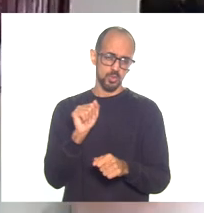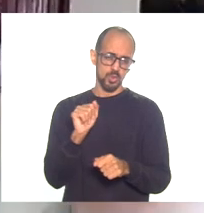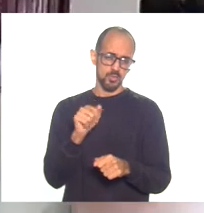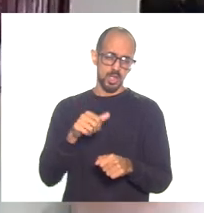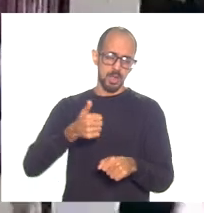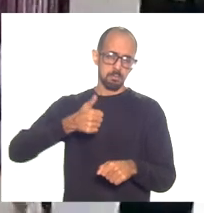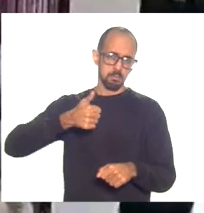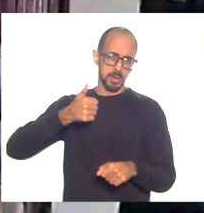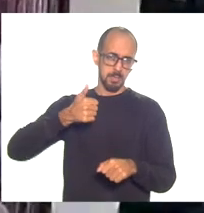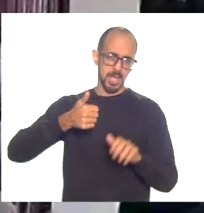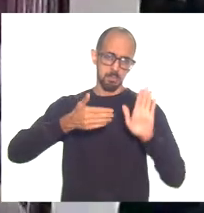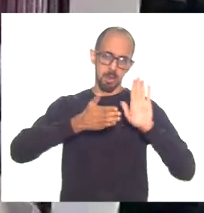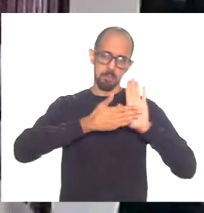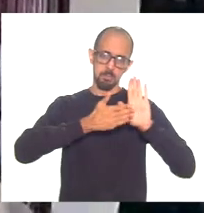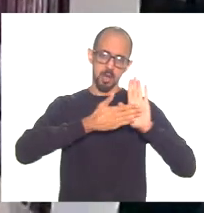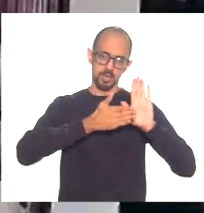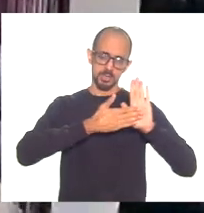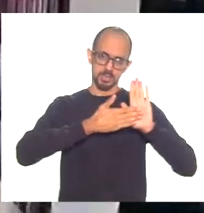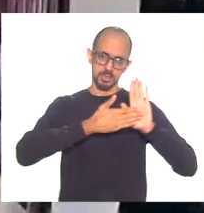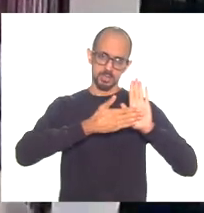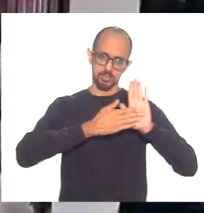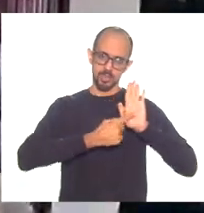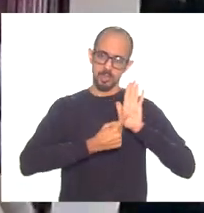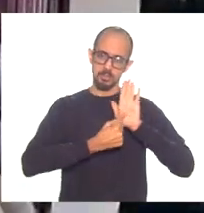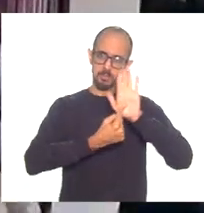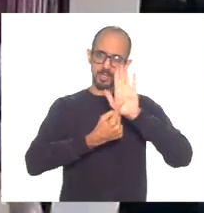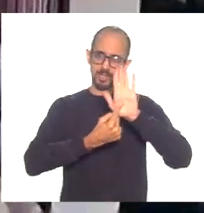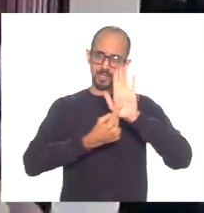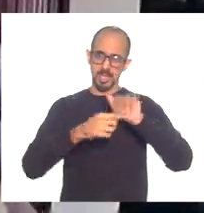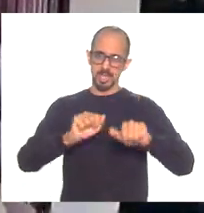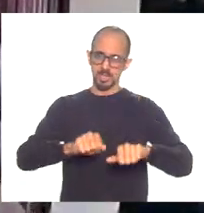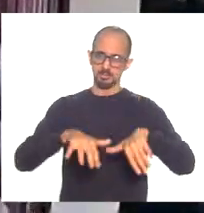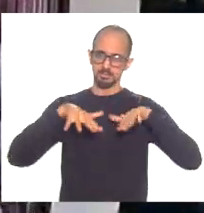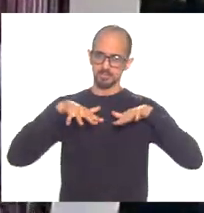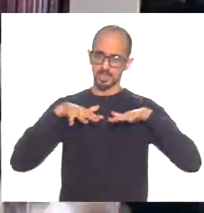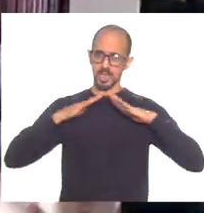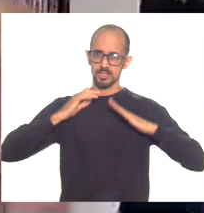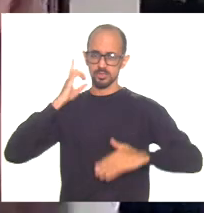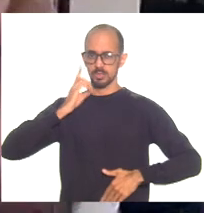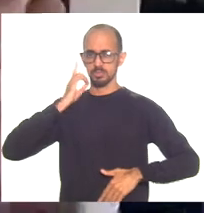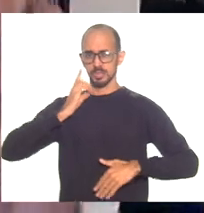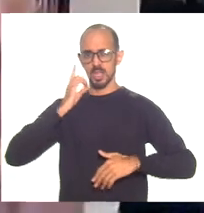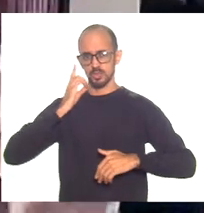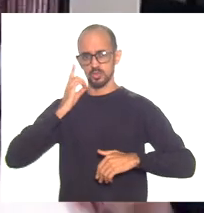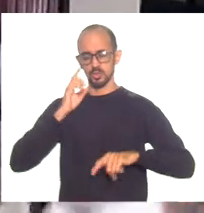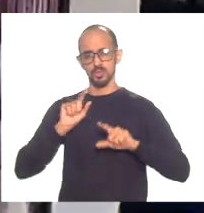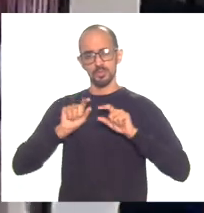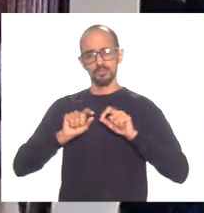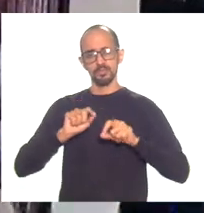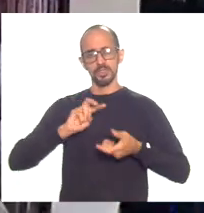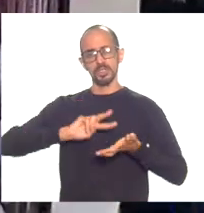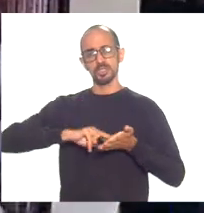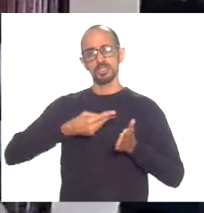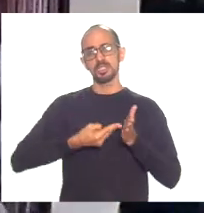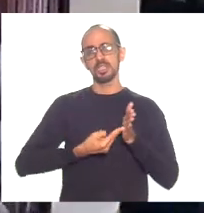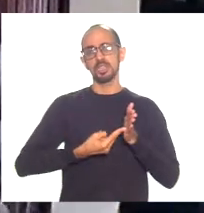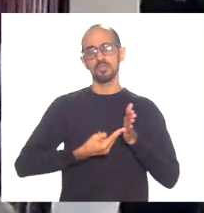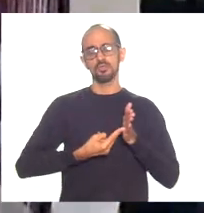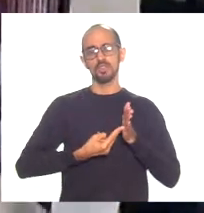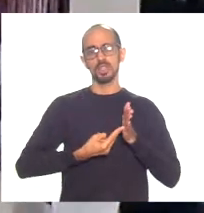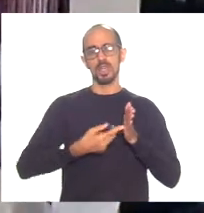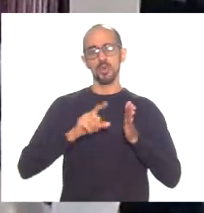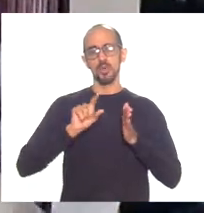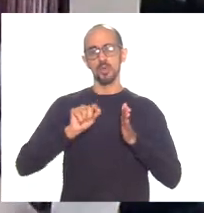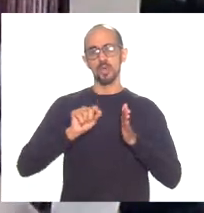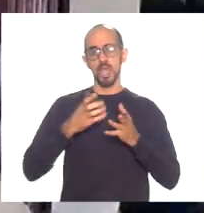a primeira proposta apresentada à Assembleia Legislativa, que significava adesão